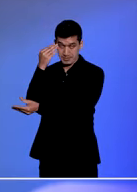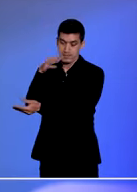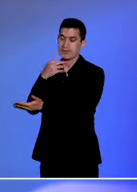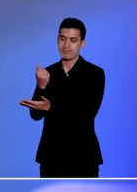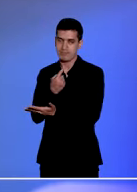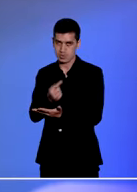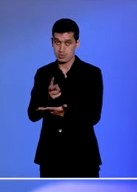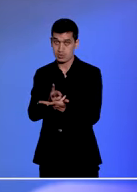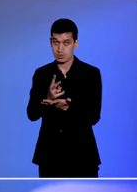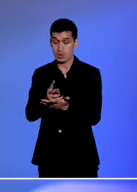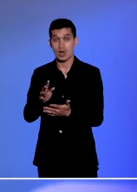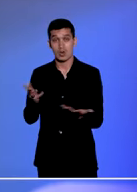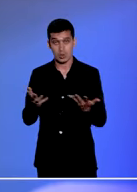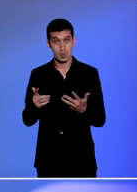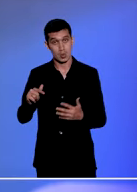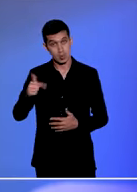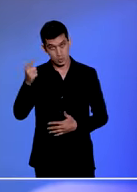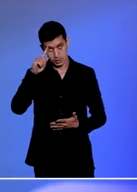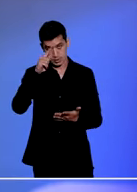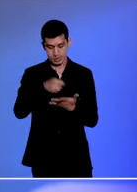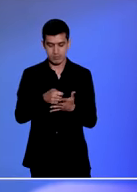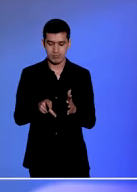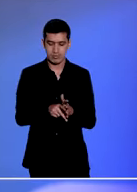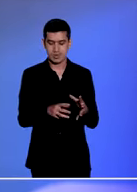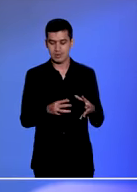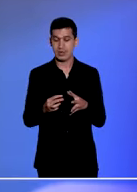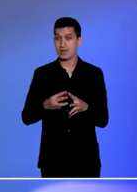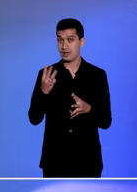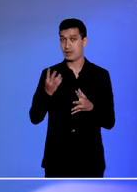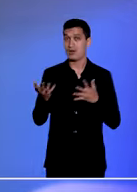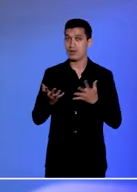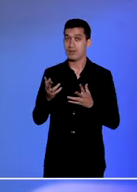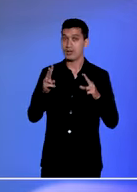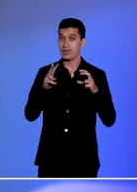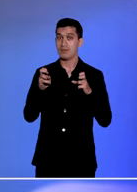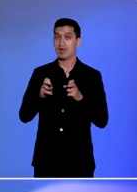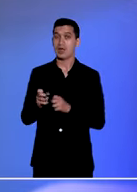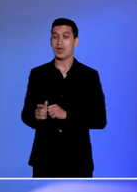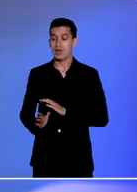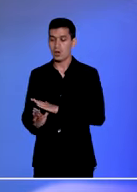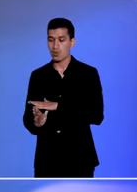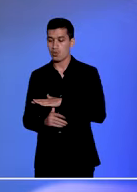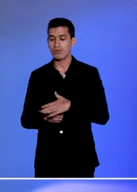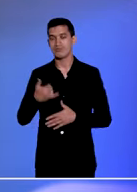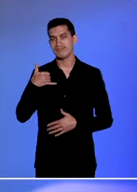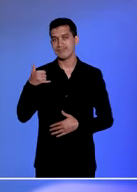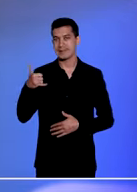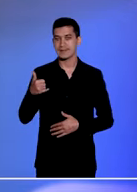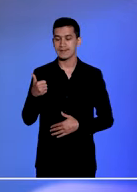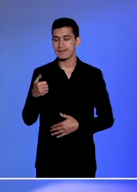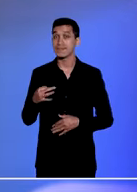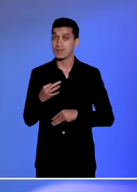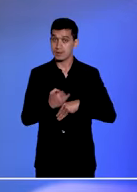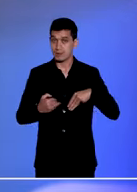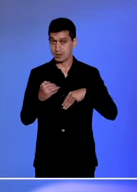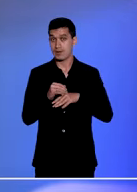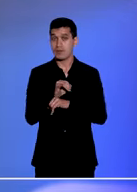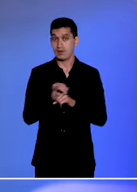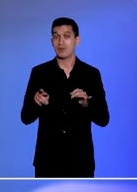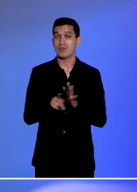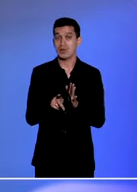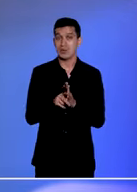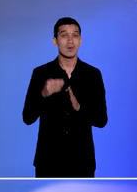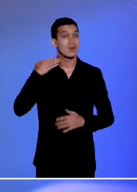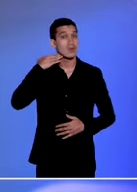outra decisão da terceira turma agora sobre roubo de celulares os ministros decidiram que banco responde por